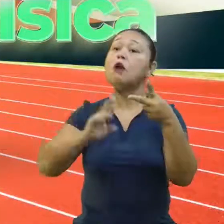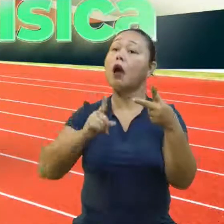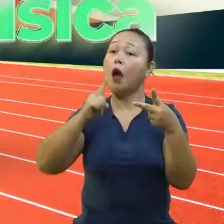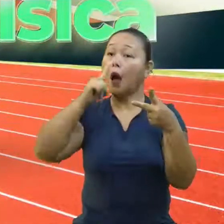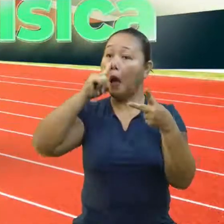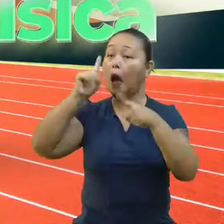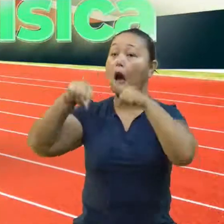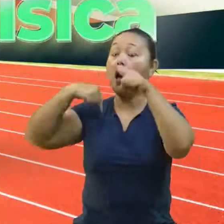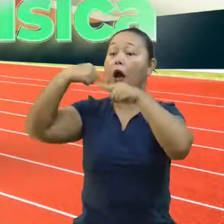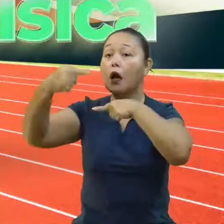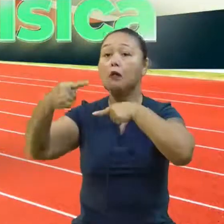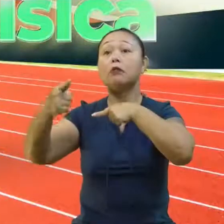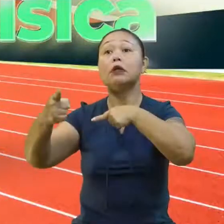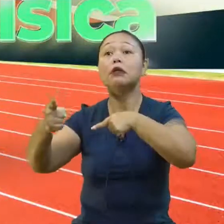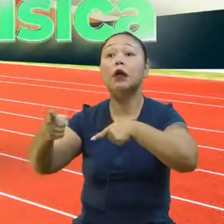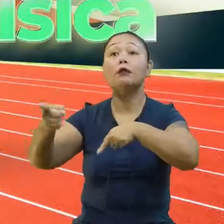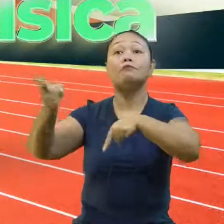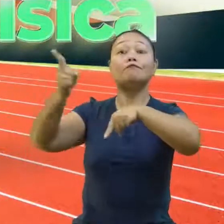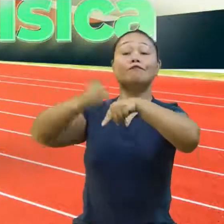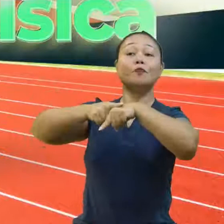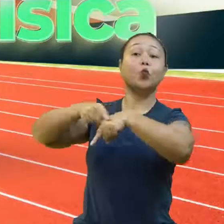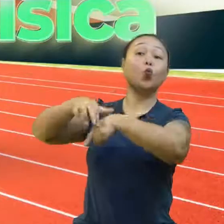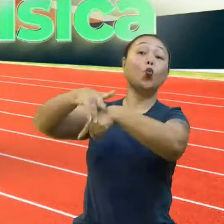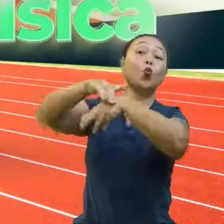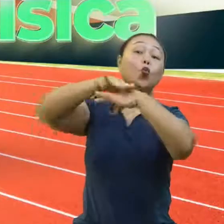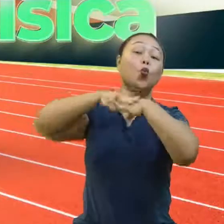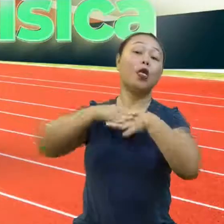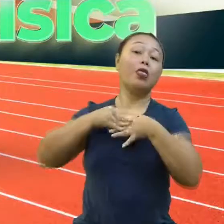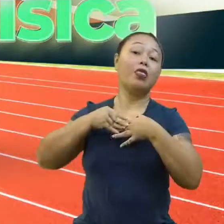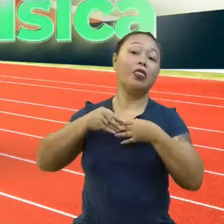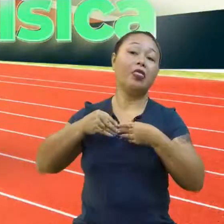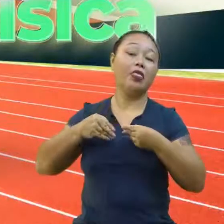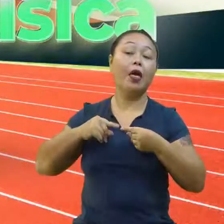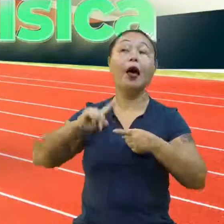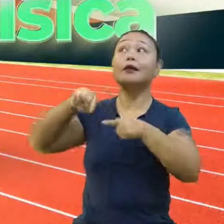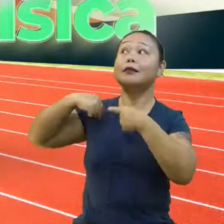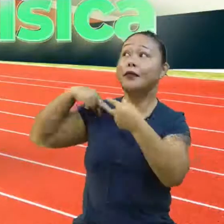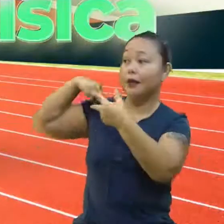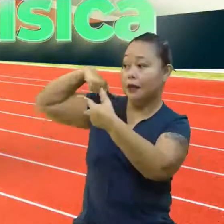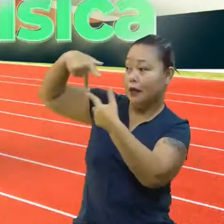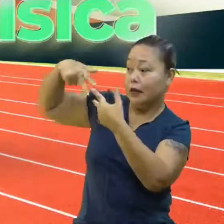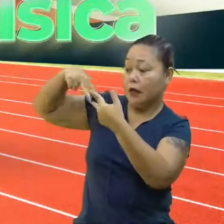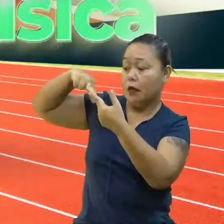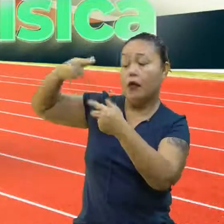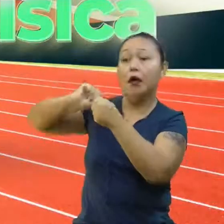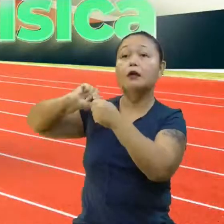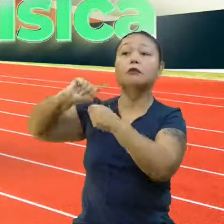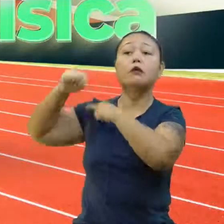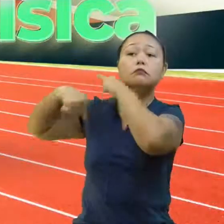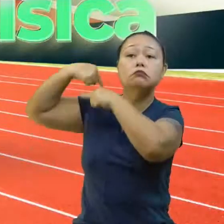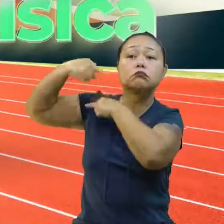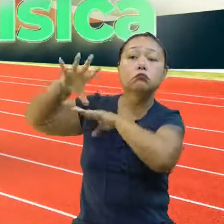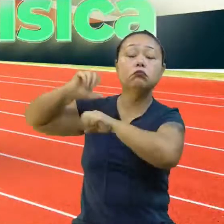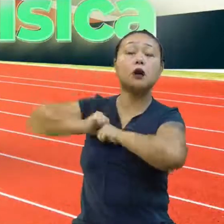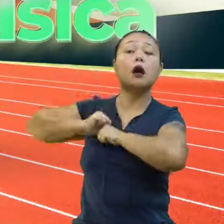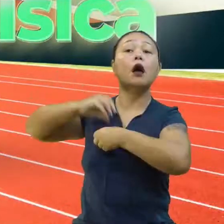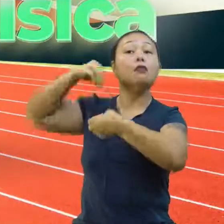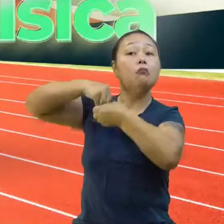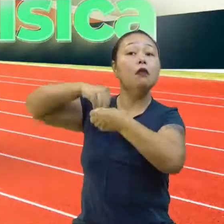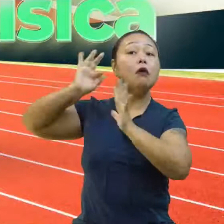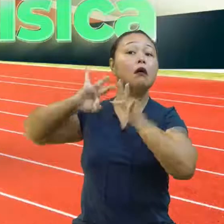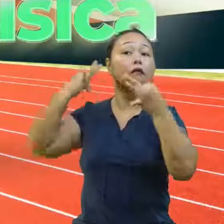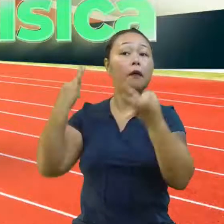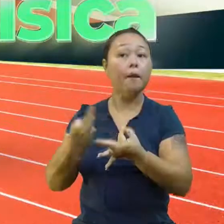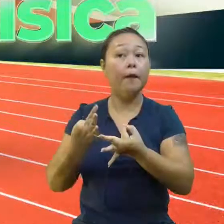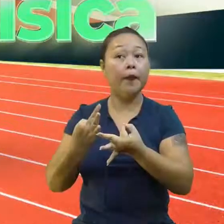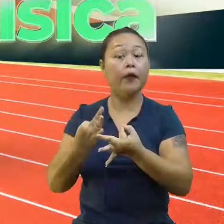doença crônico-degenerativa. Eu junto mais a carga genética, mais o fator hereditário, tenho casos na família,